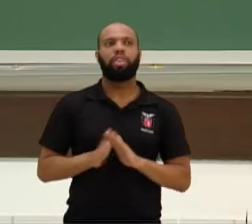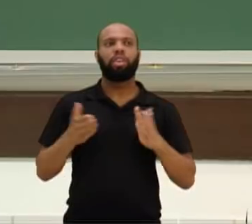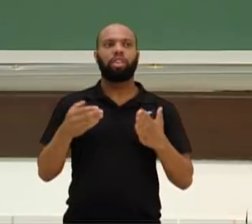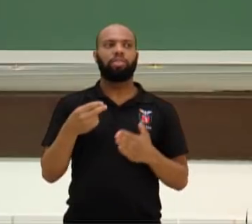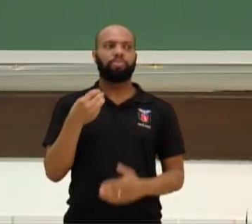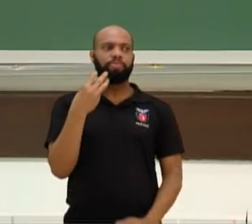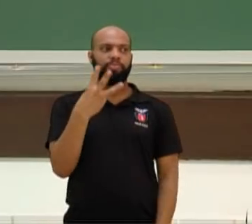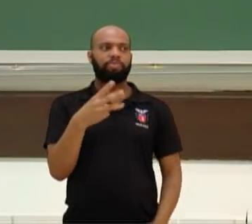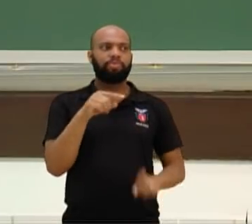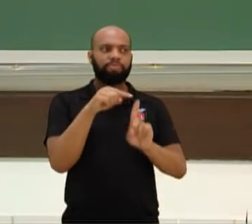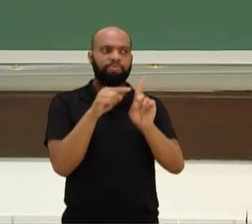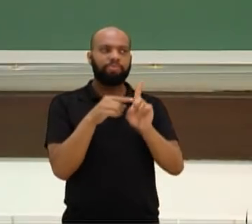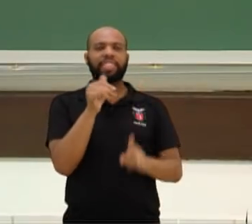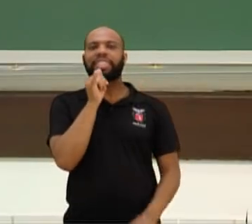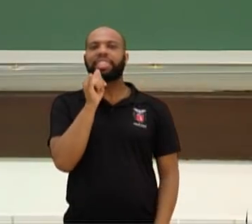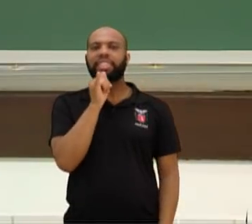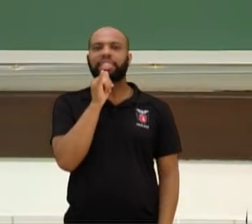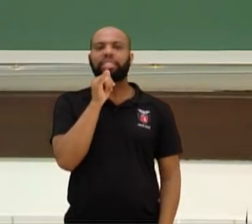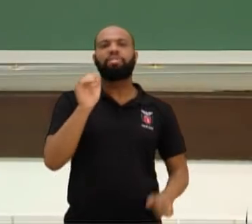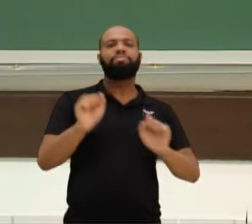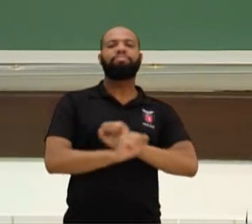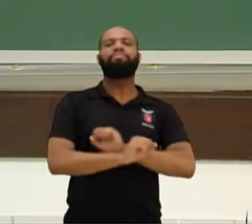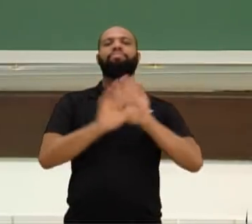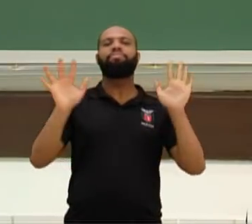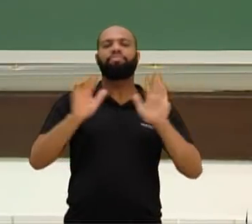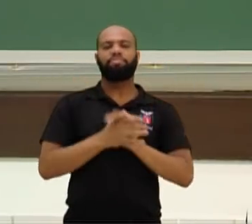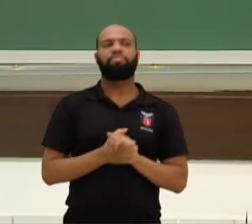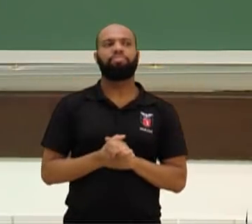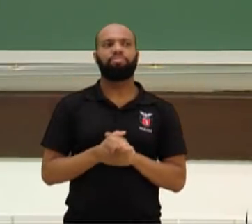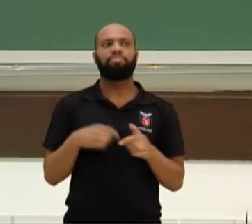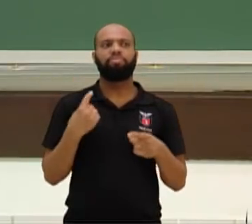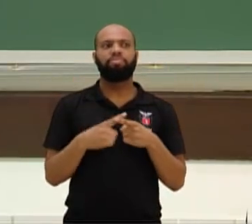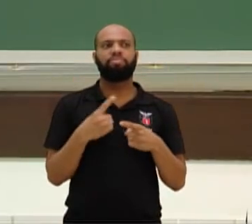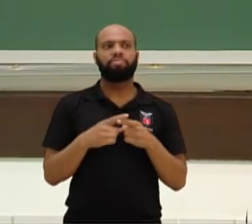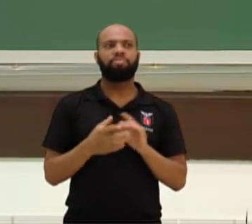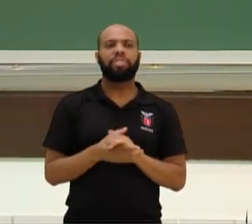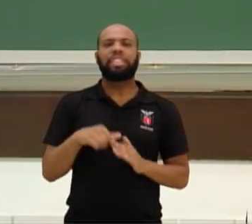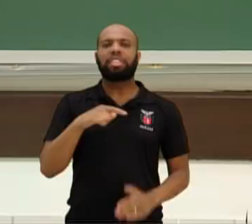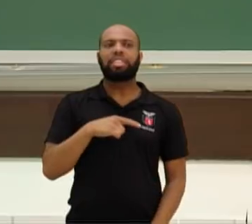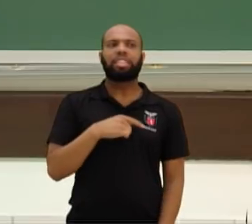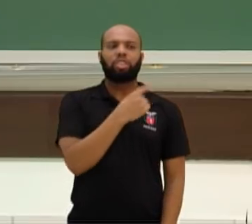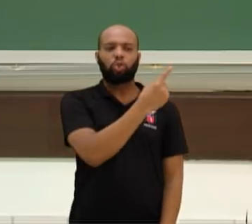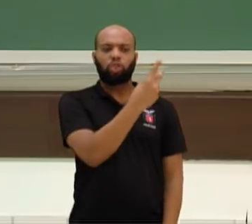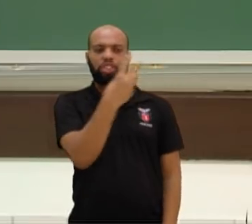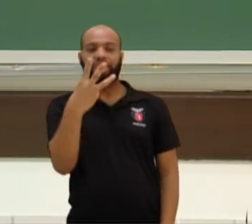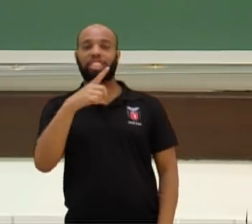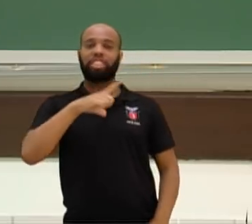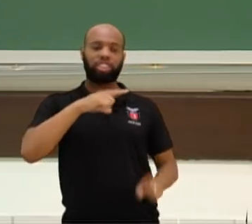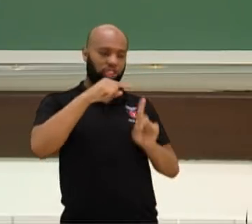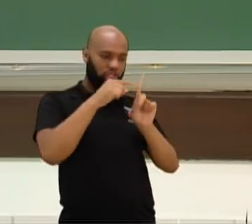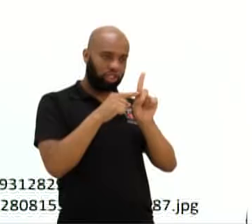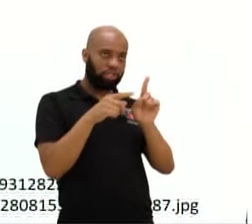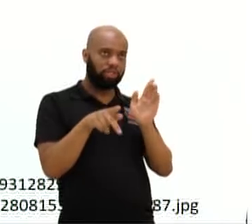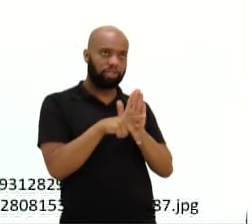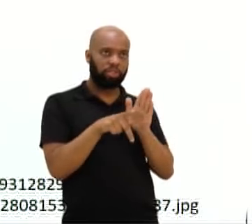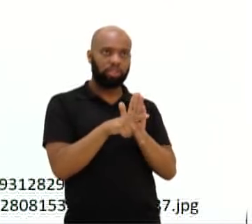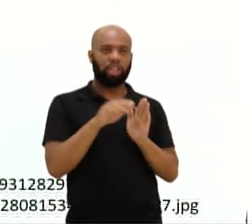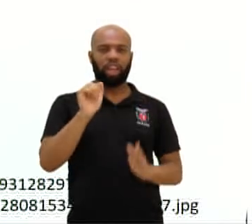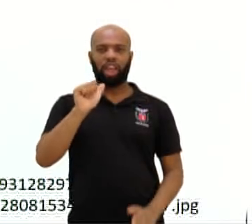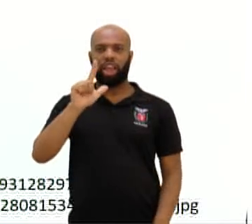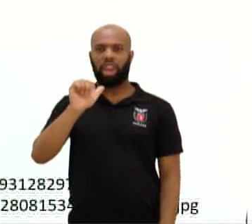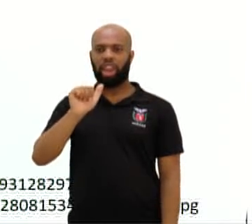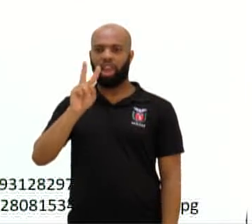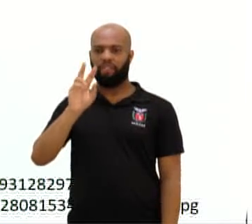3 exemplos são muito claros dos diferentes tipos de alavanca que nós possuímos. Aqui